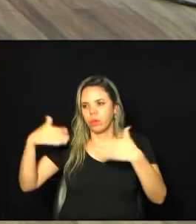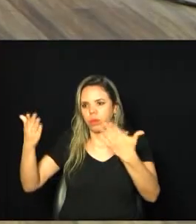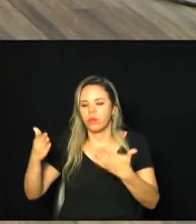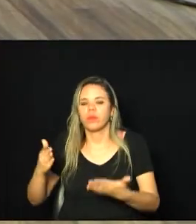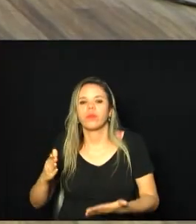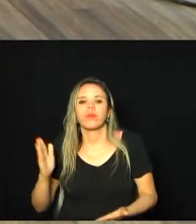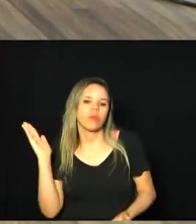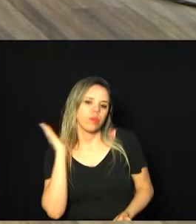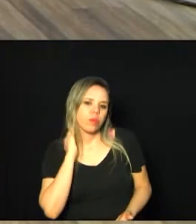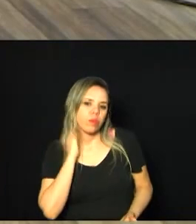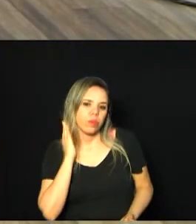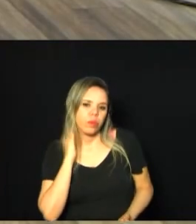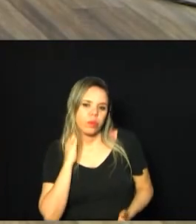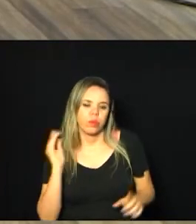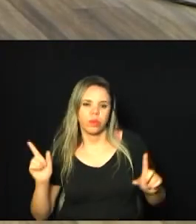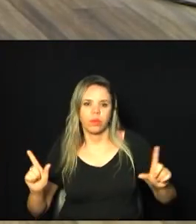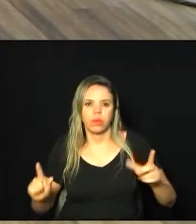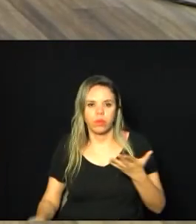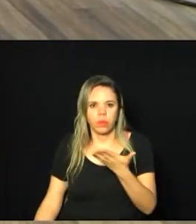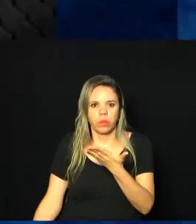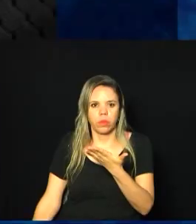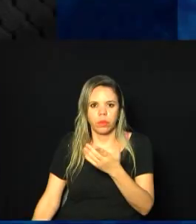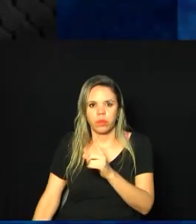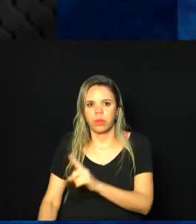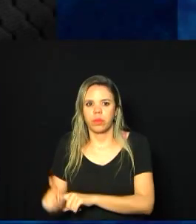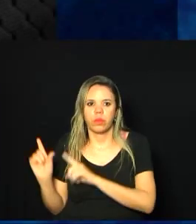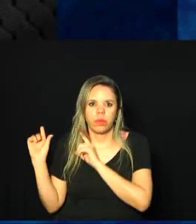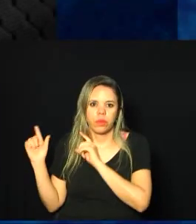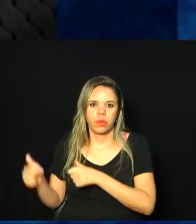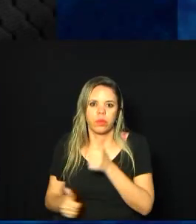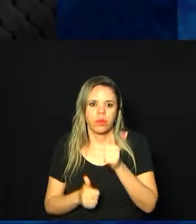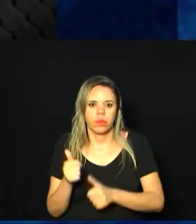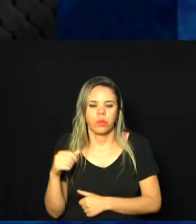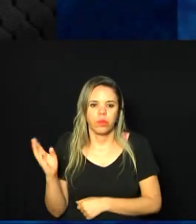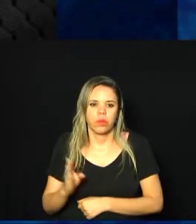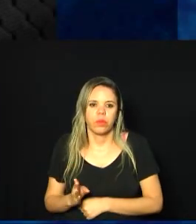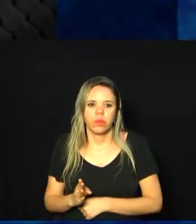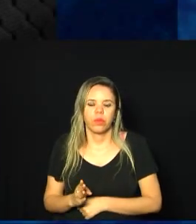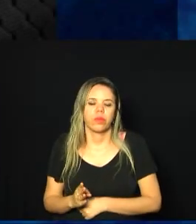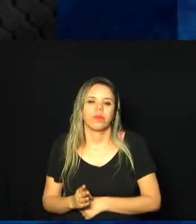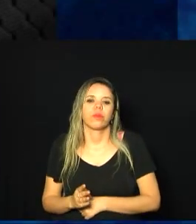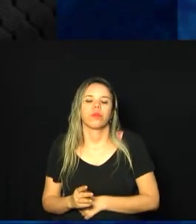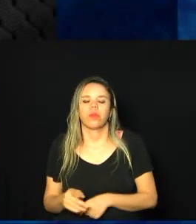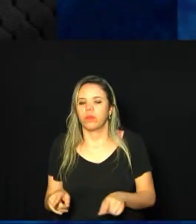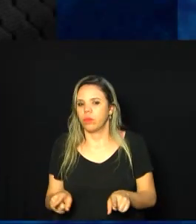Belém. Já está aqui na minha tela também, horário tradicional do futebol brasileiro, hein? Partida